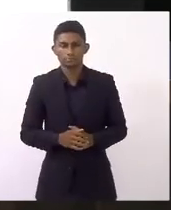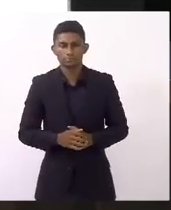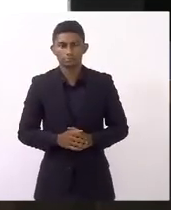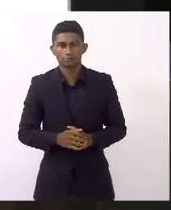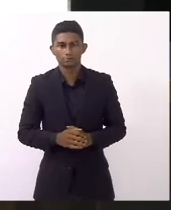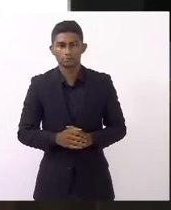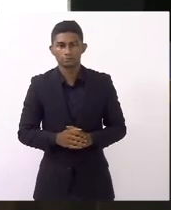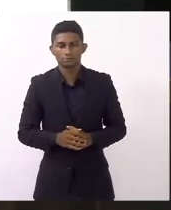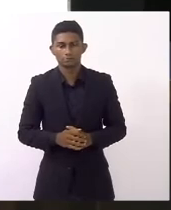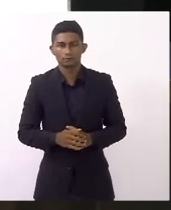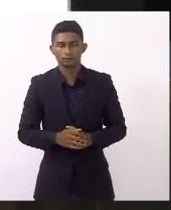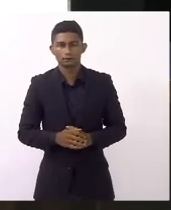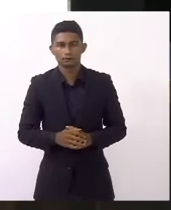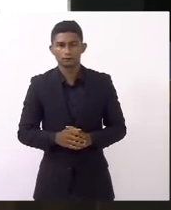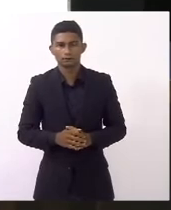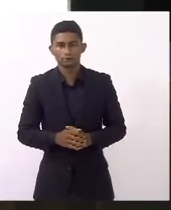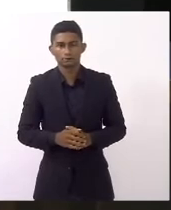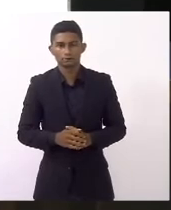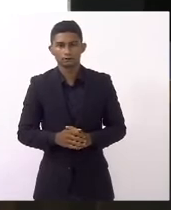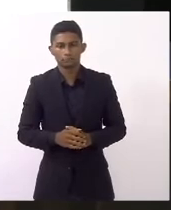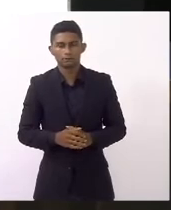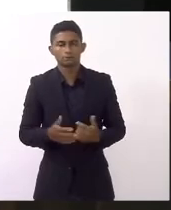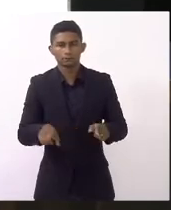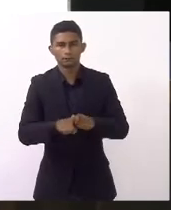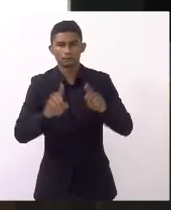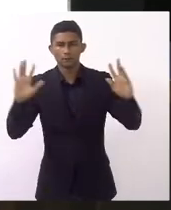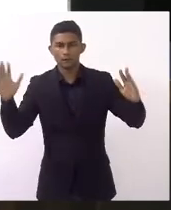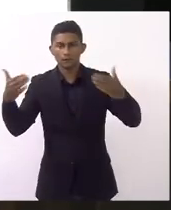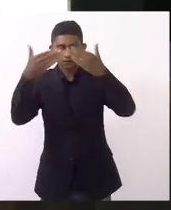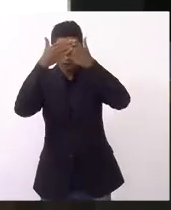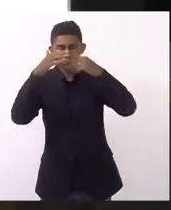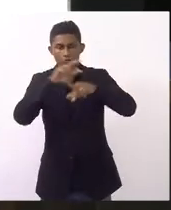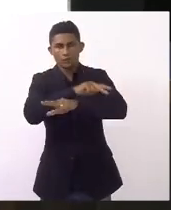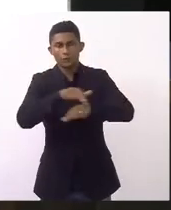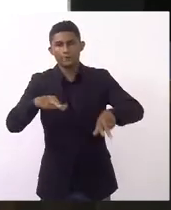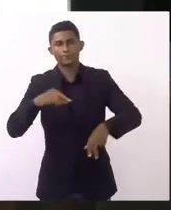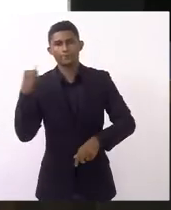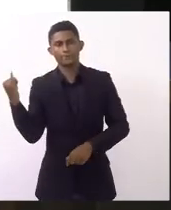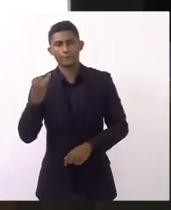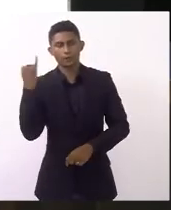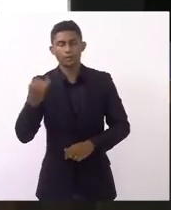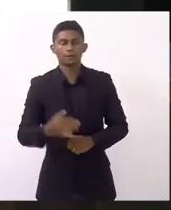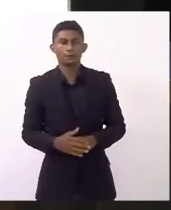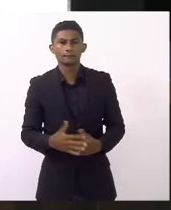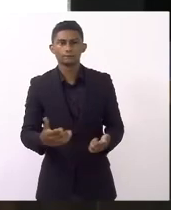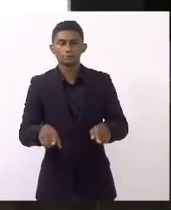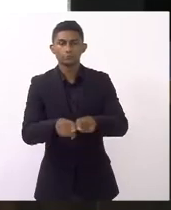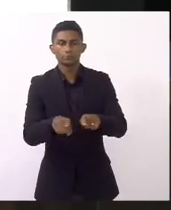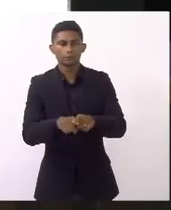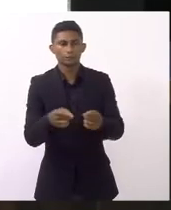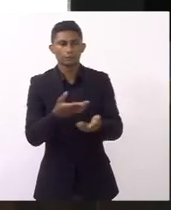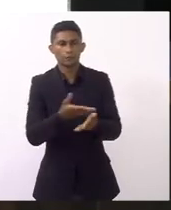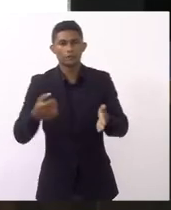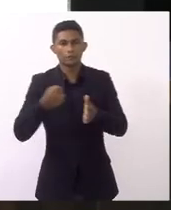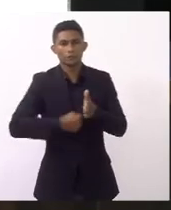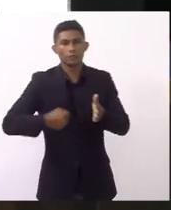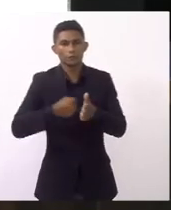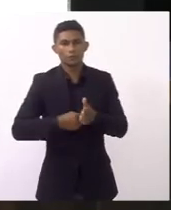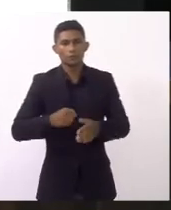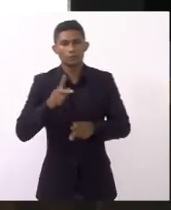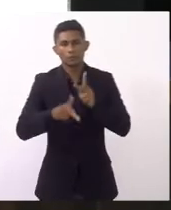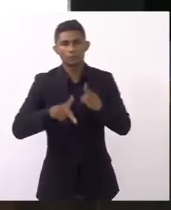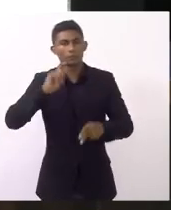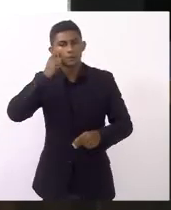para importante é sacerdotisa e e sacerdote e grandes lutadores pela Liberdade do povo